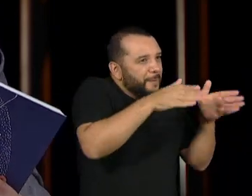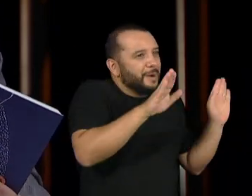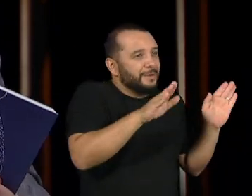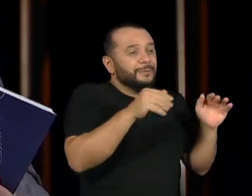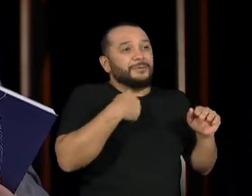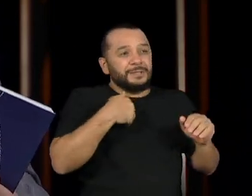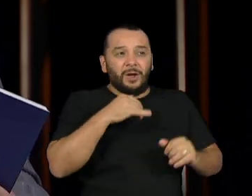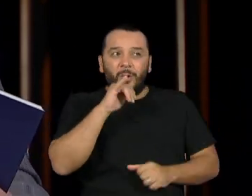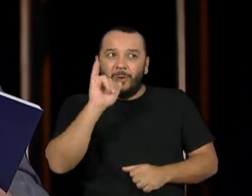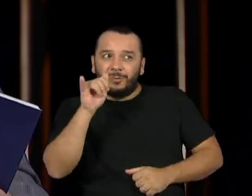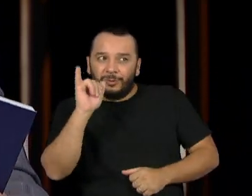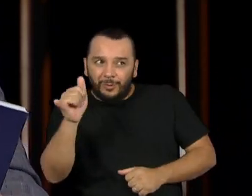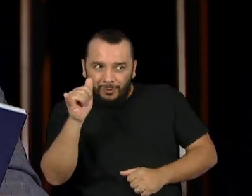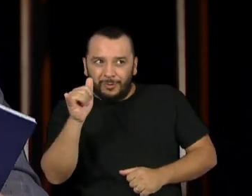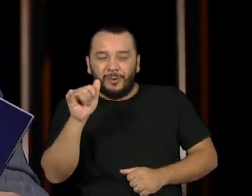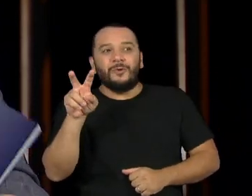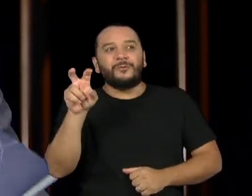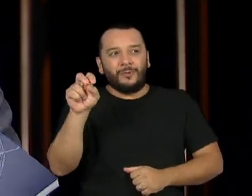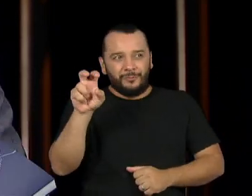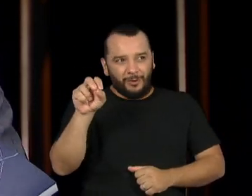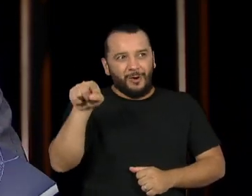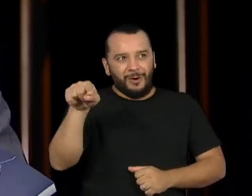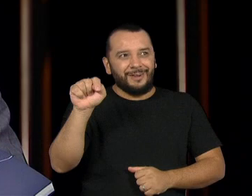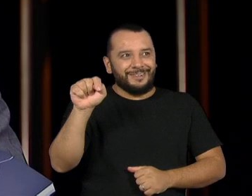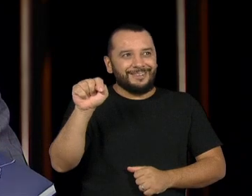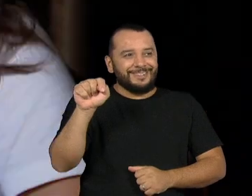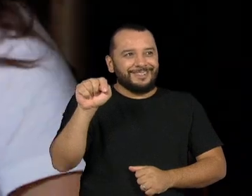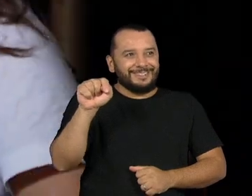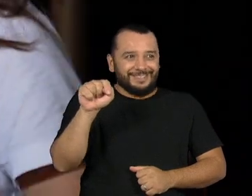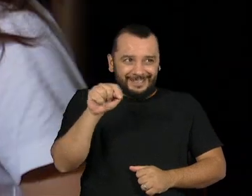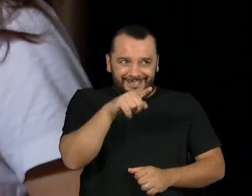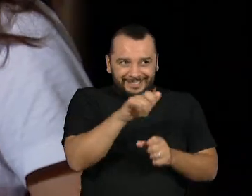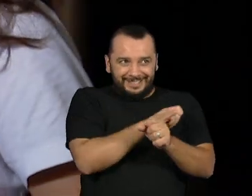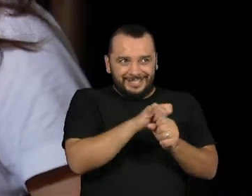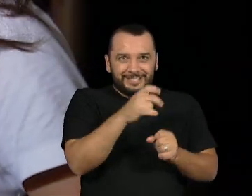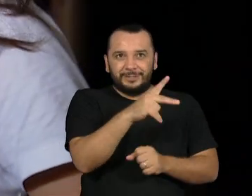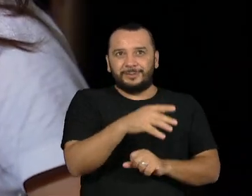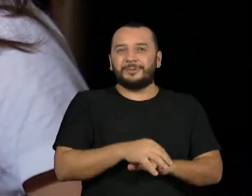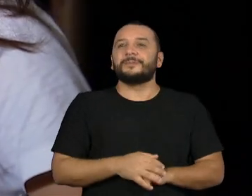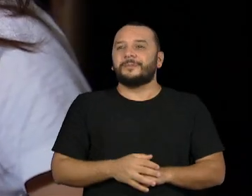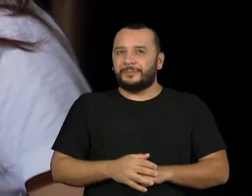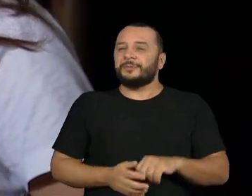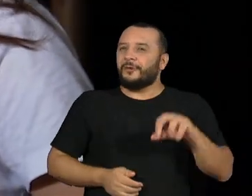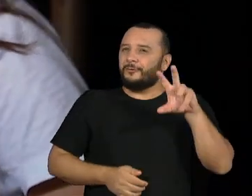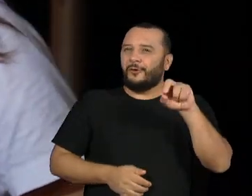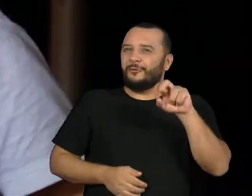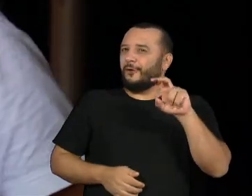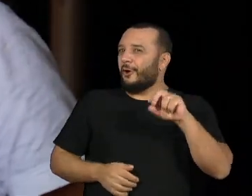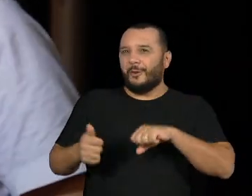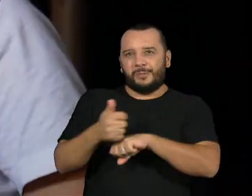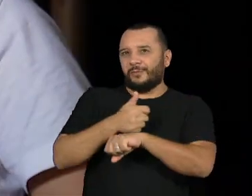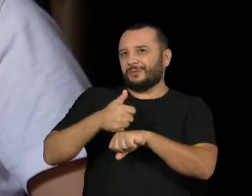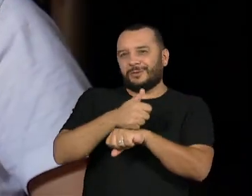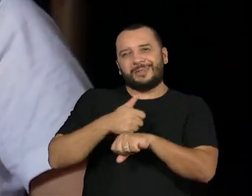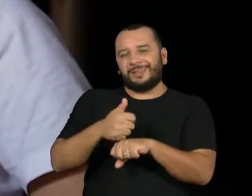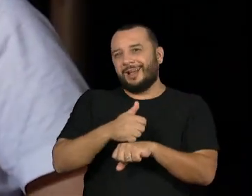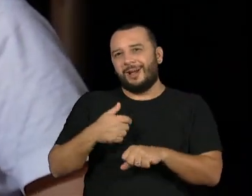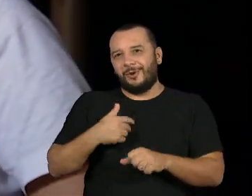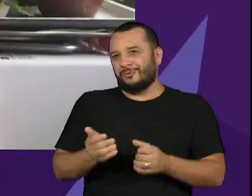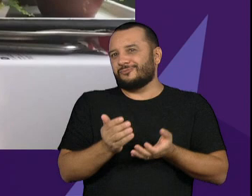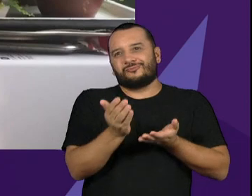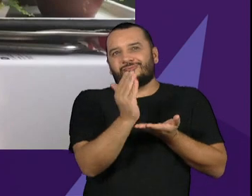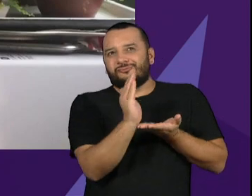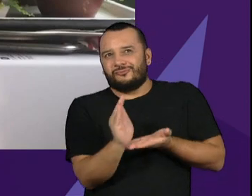o segredo e te ajuda a desenrolar? A minha avó não é uma grande navegadora dos